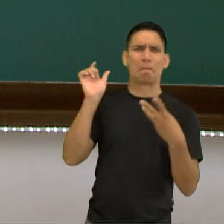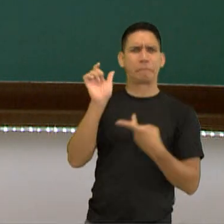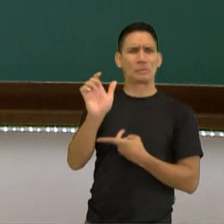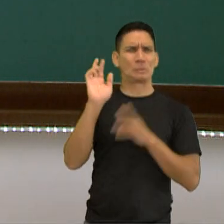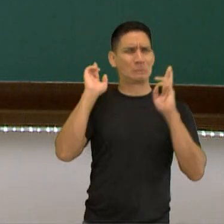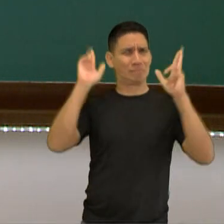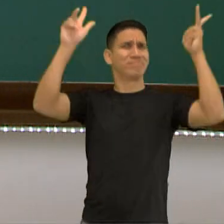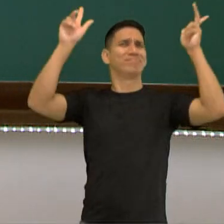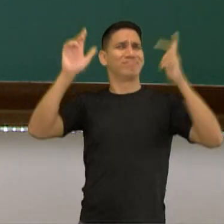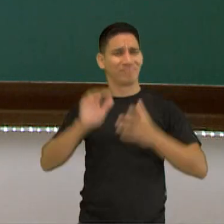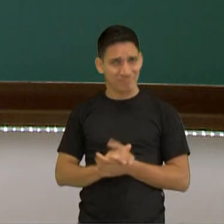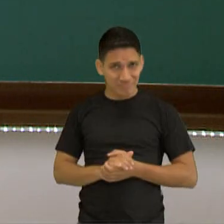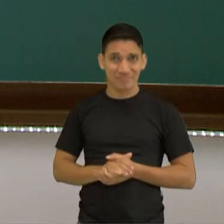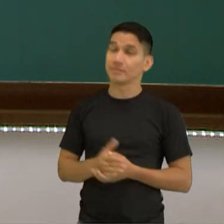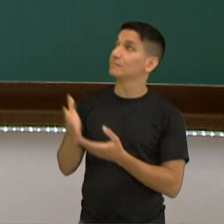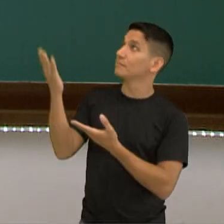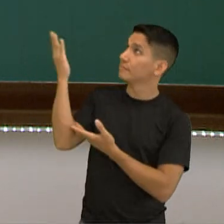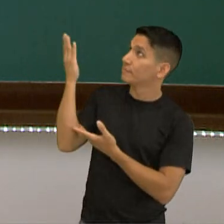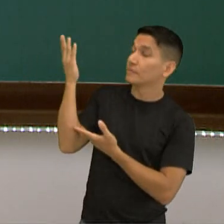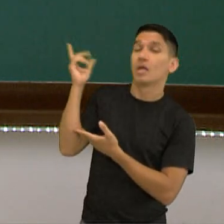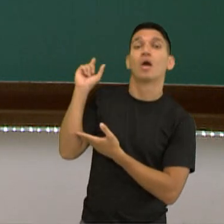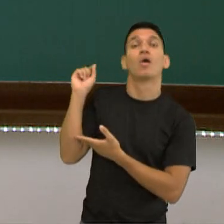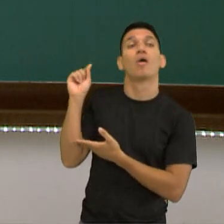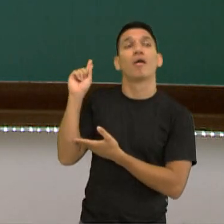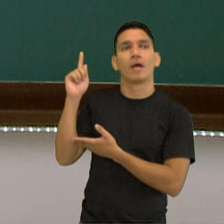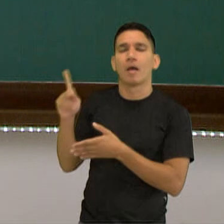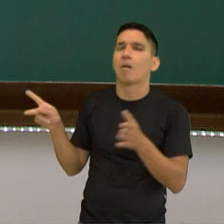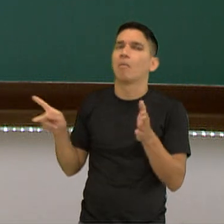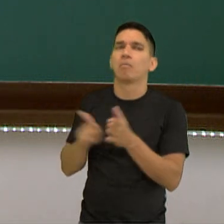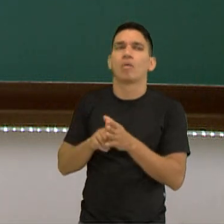né? Chikungunya. Causada pelo